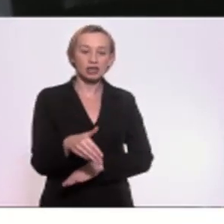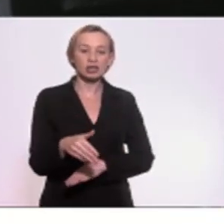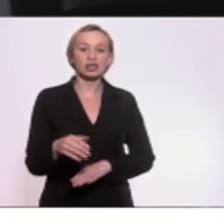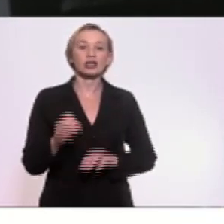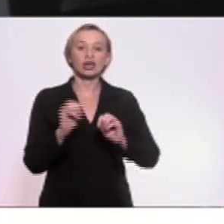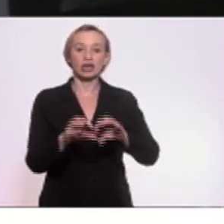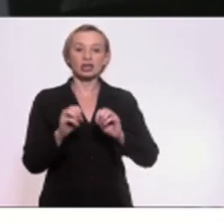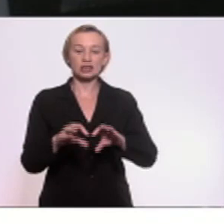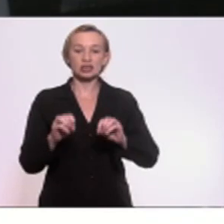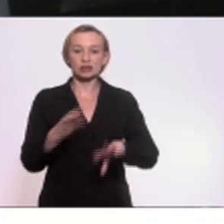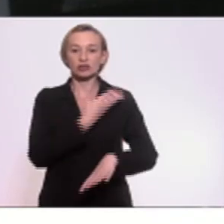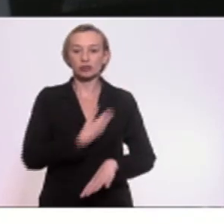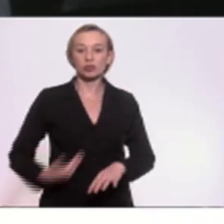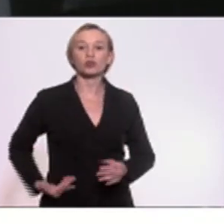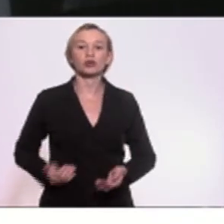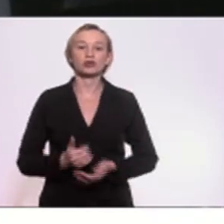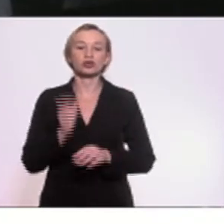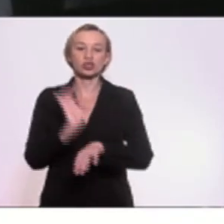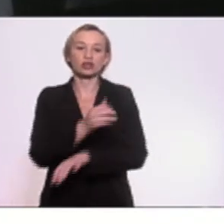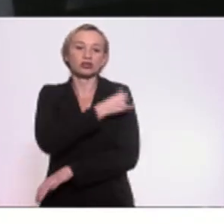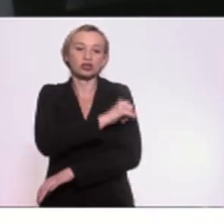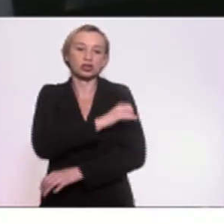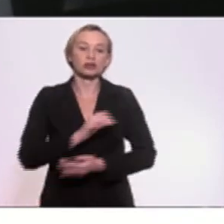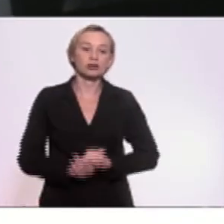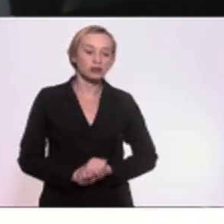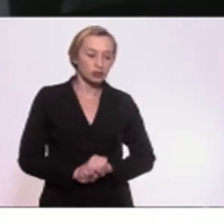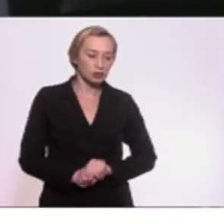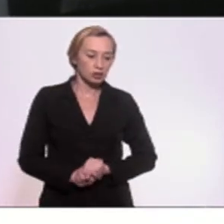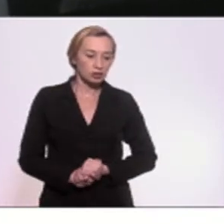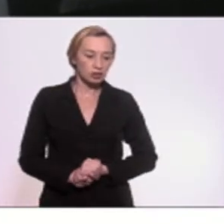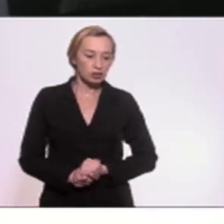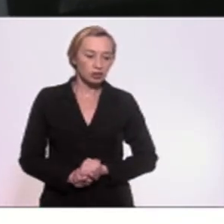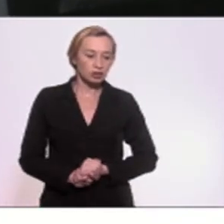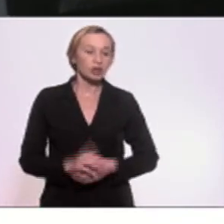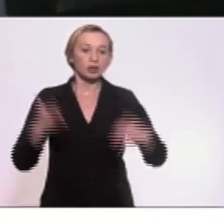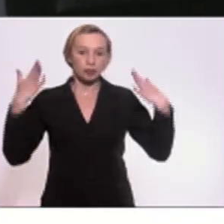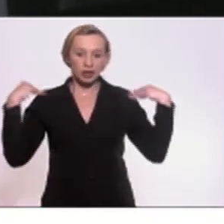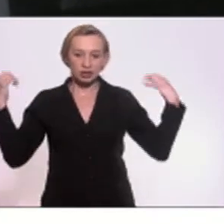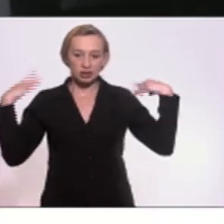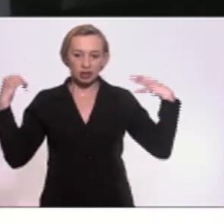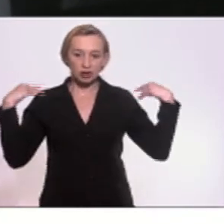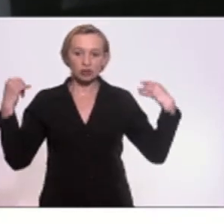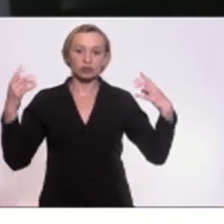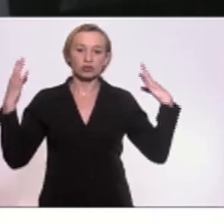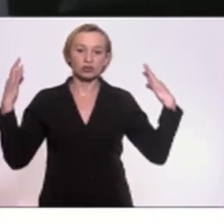Rio de Janeiro, em estabelecimentos que promovam lazer e cultura.